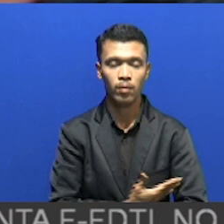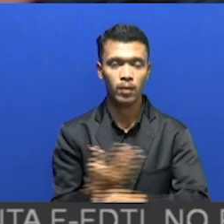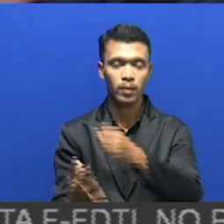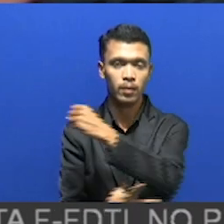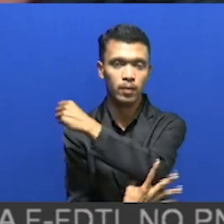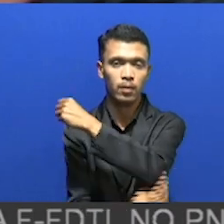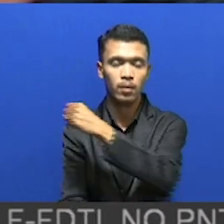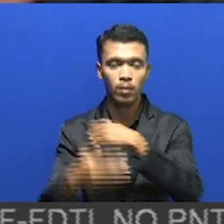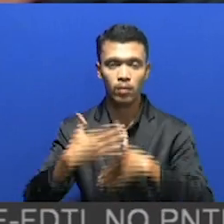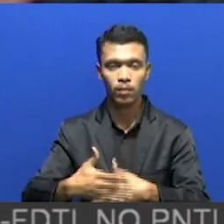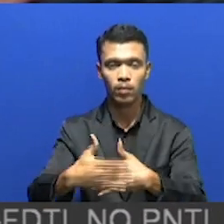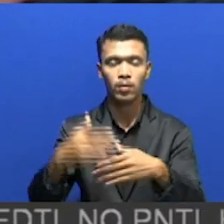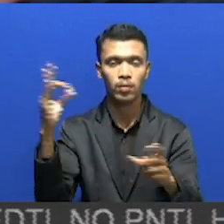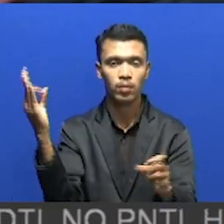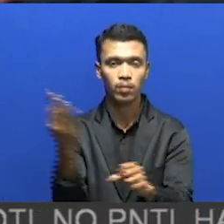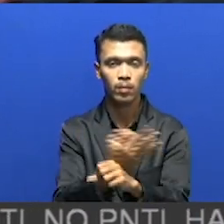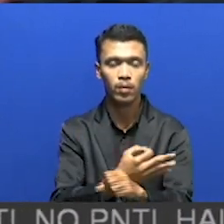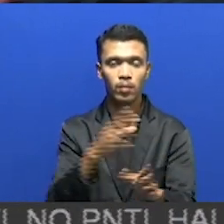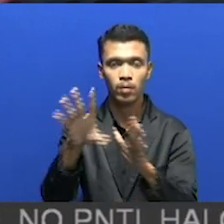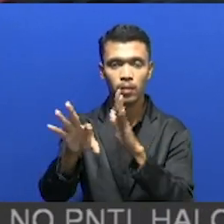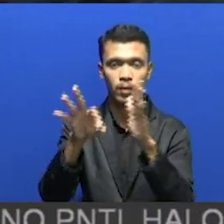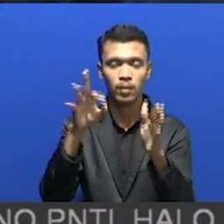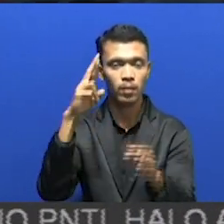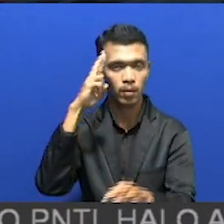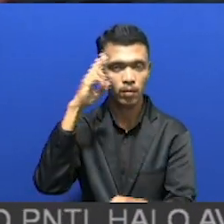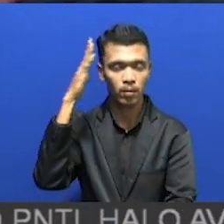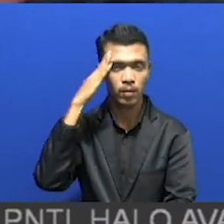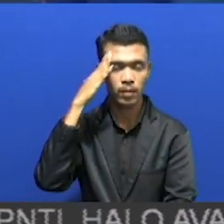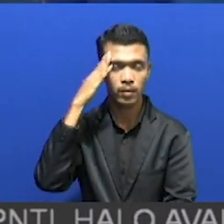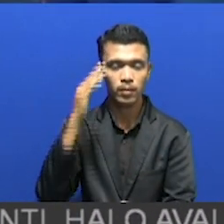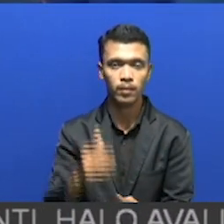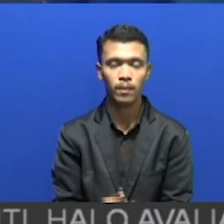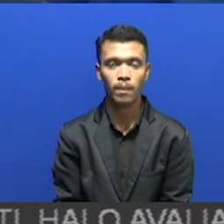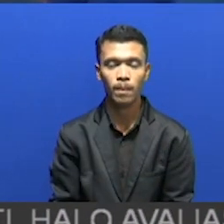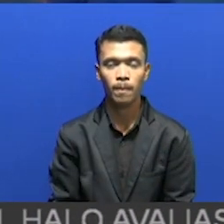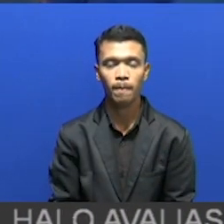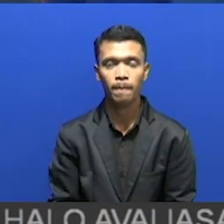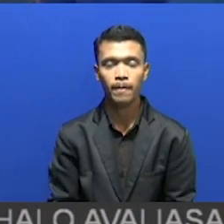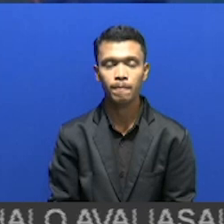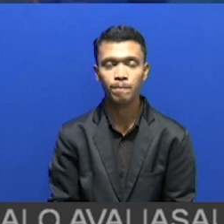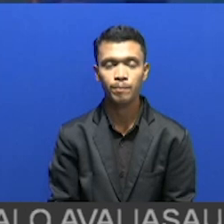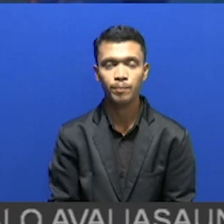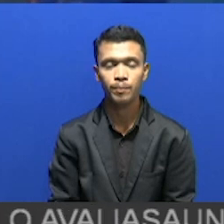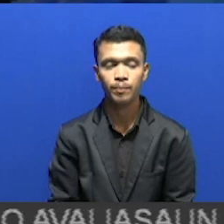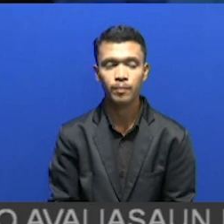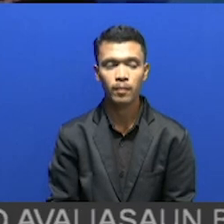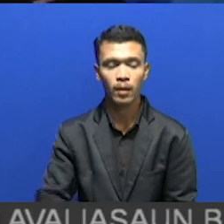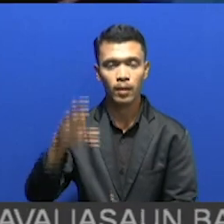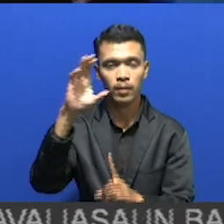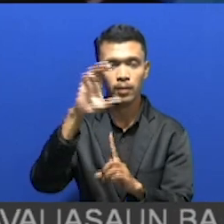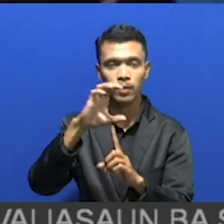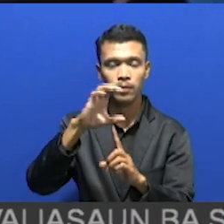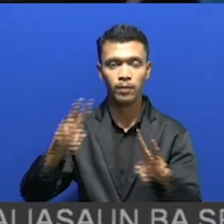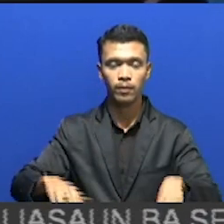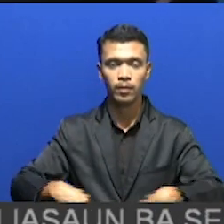saudoso, nia documento, não é berretan reconhecimento. Embora o coordenador da Veteranos possa vir a